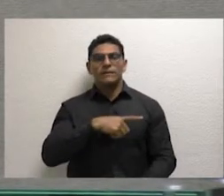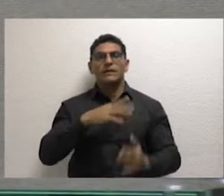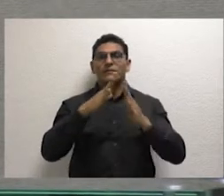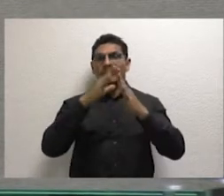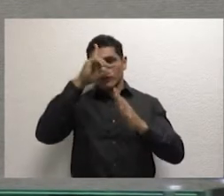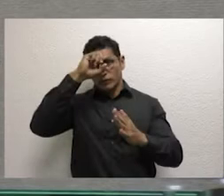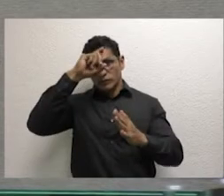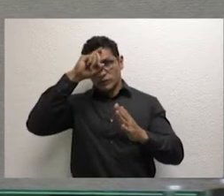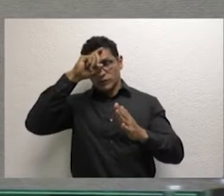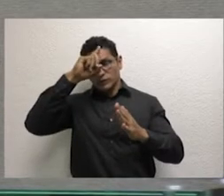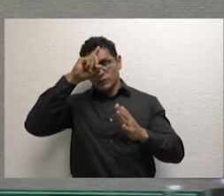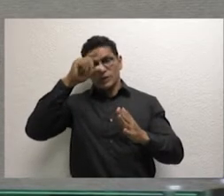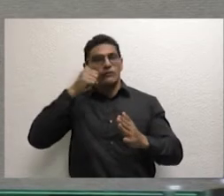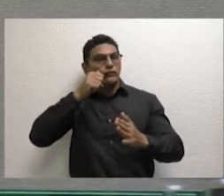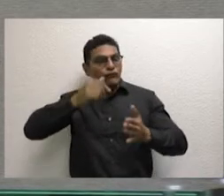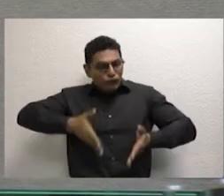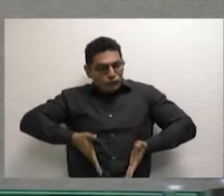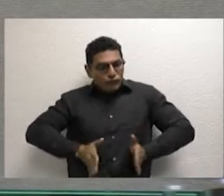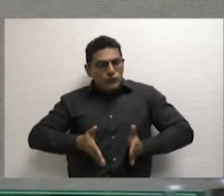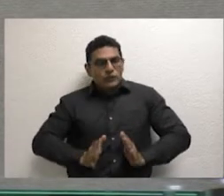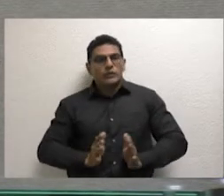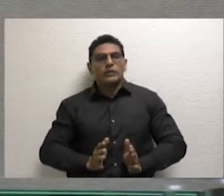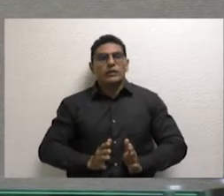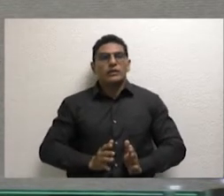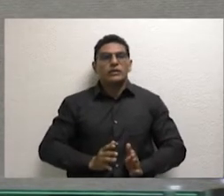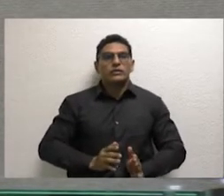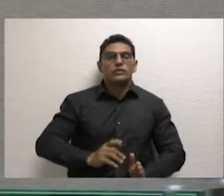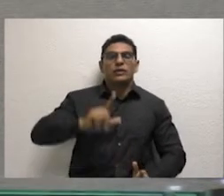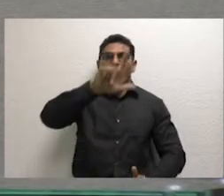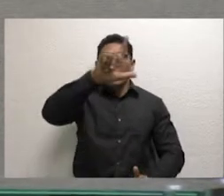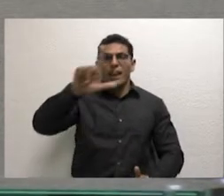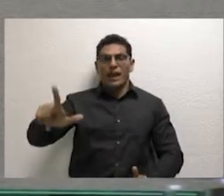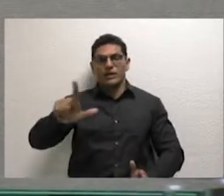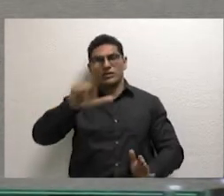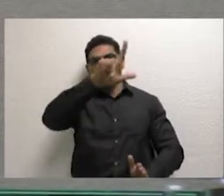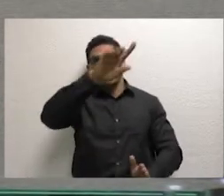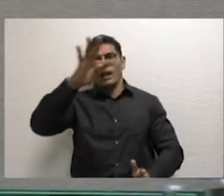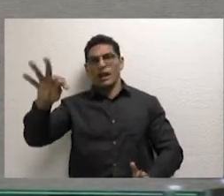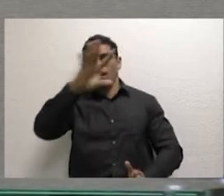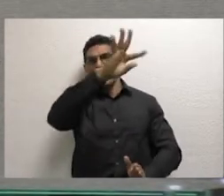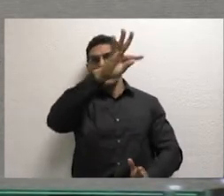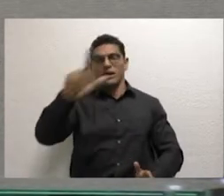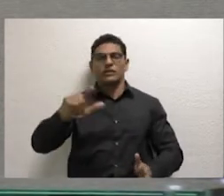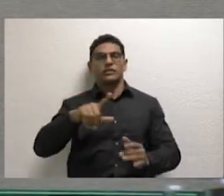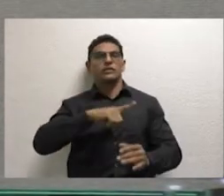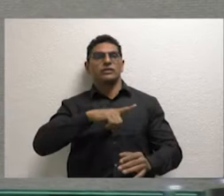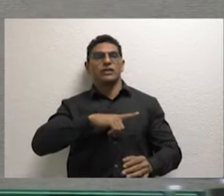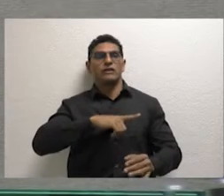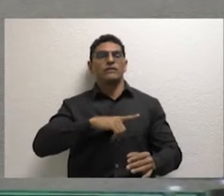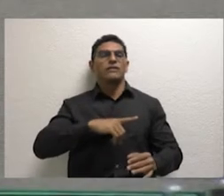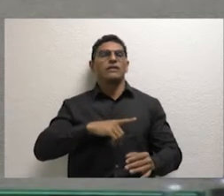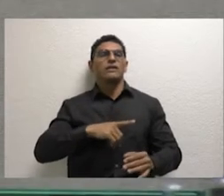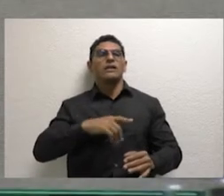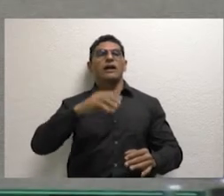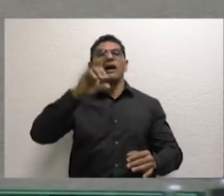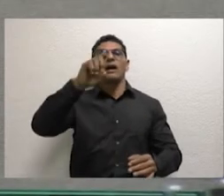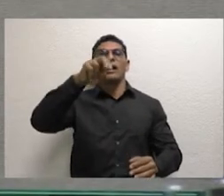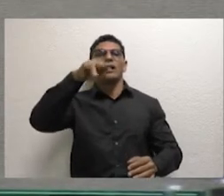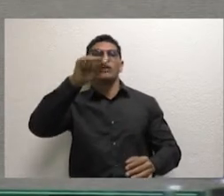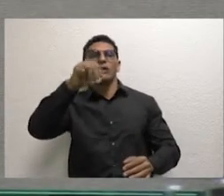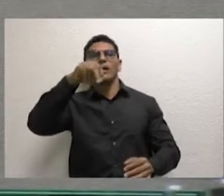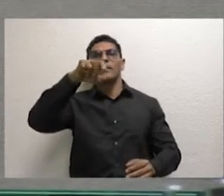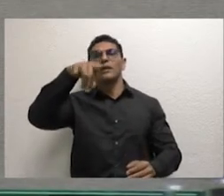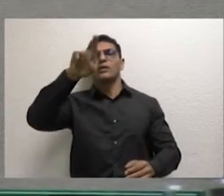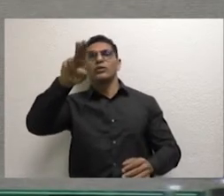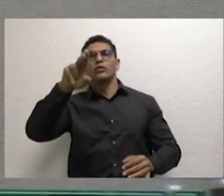ou um hospital da mulher na zona leste da cidade hoje a gente a gente teve o Dona Lindu ainda da época do Eduardo Braga